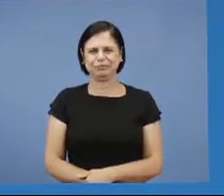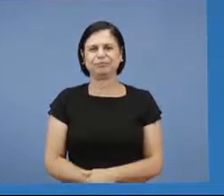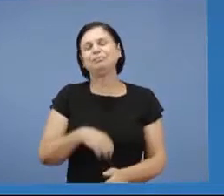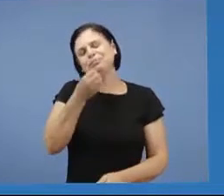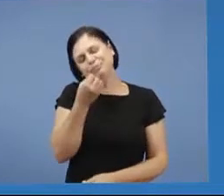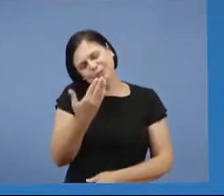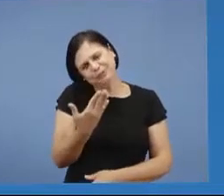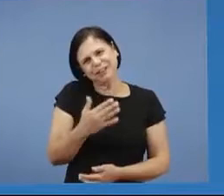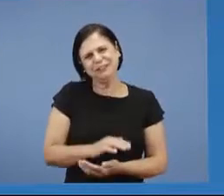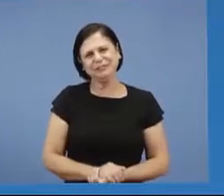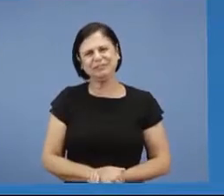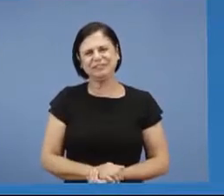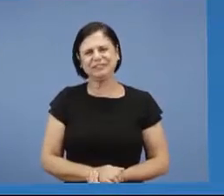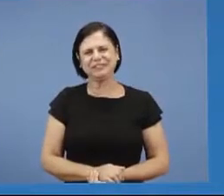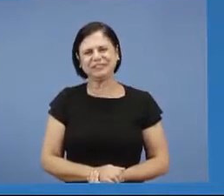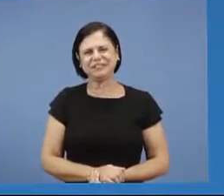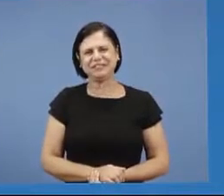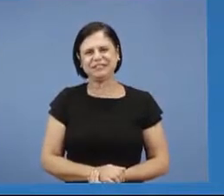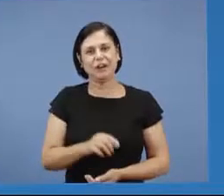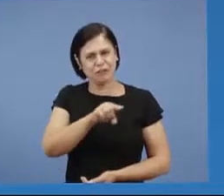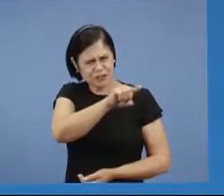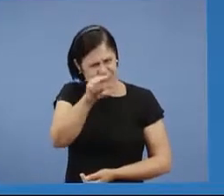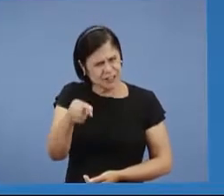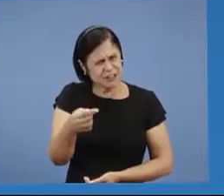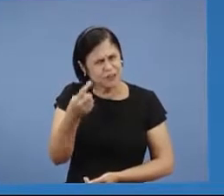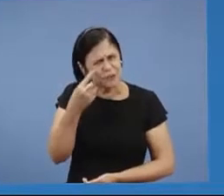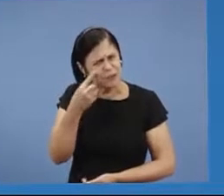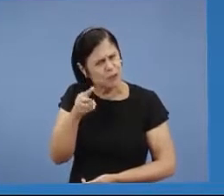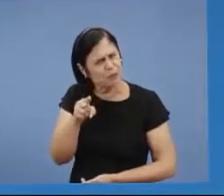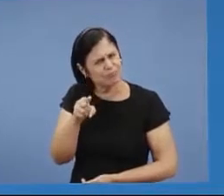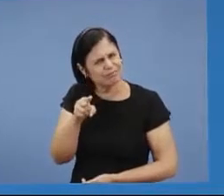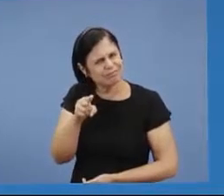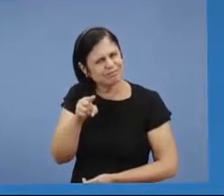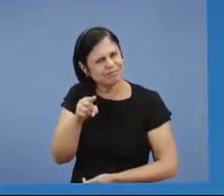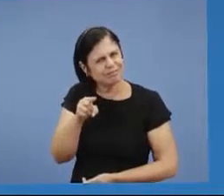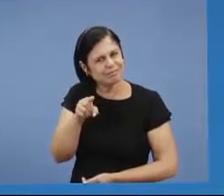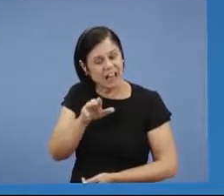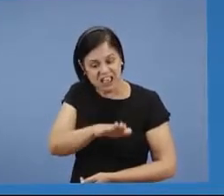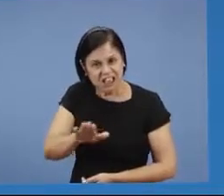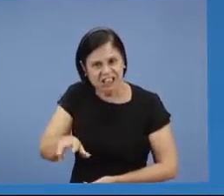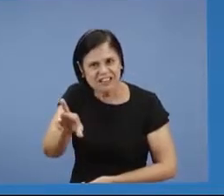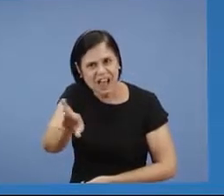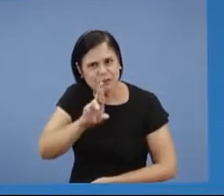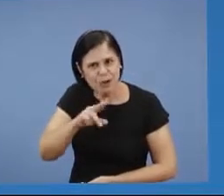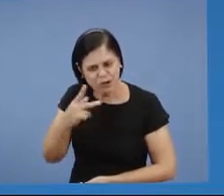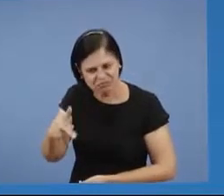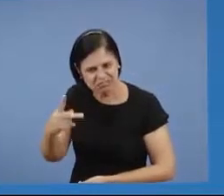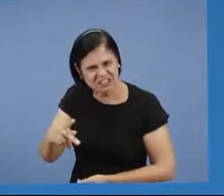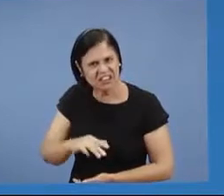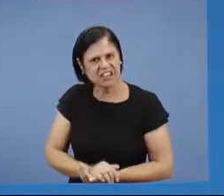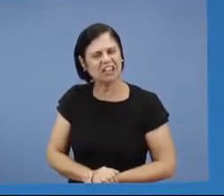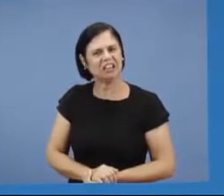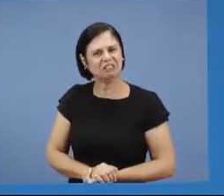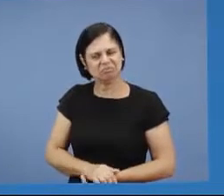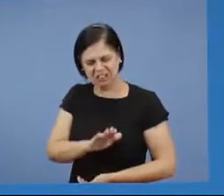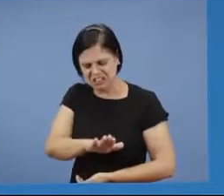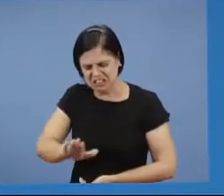Muito bem, irmãos. Os irmãos viram as respostas, as crianças que estão